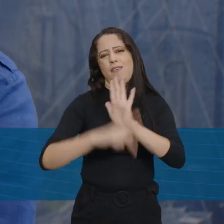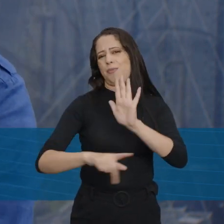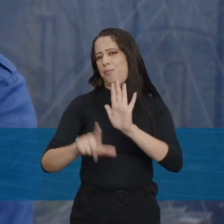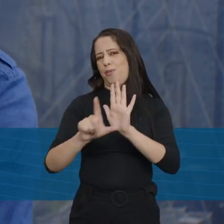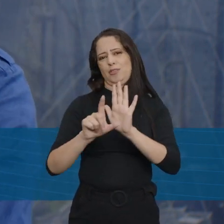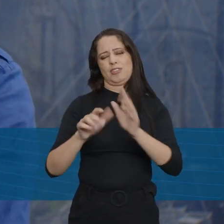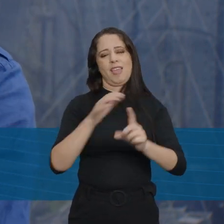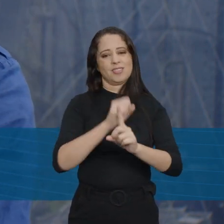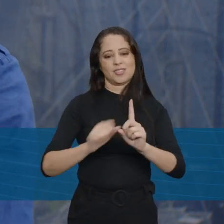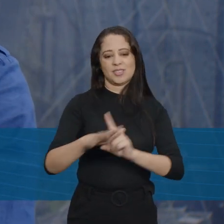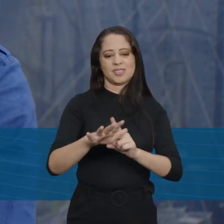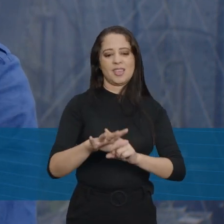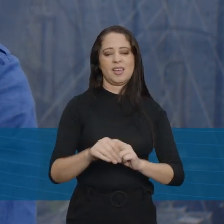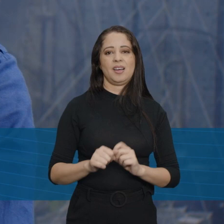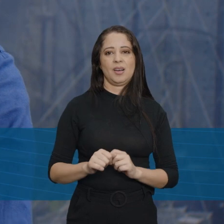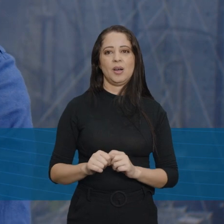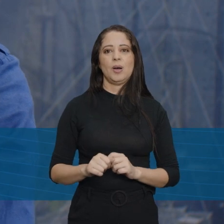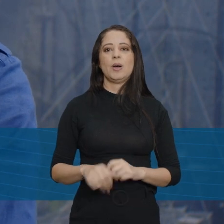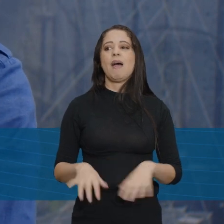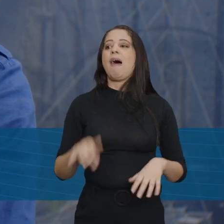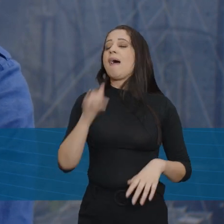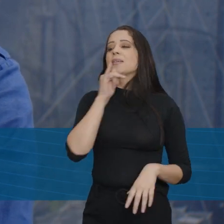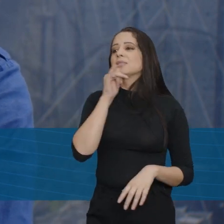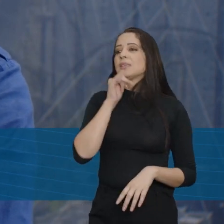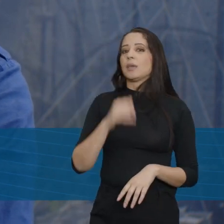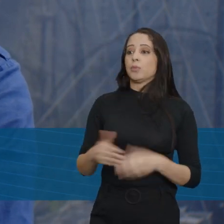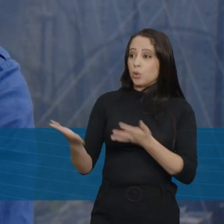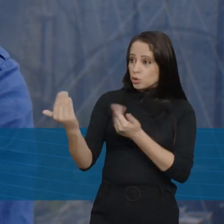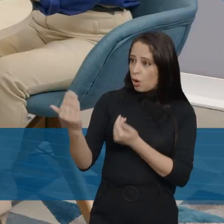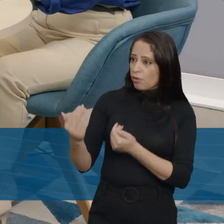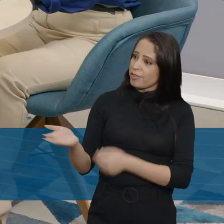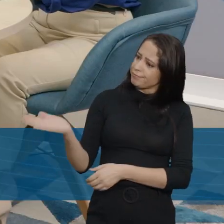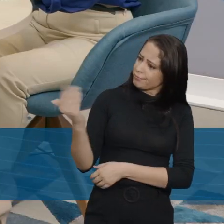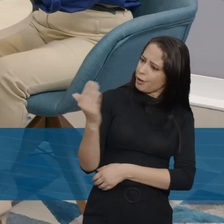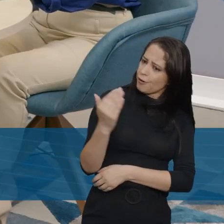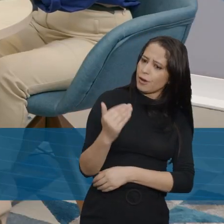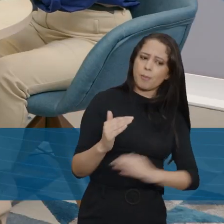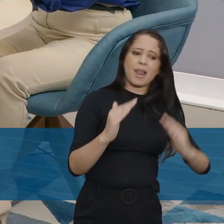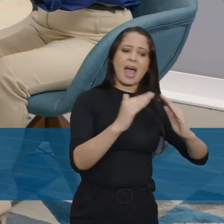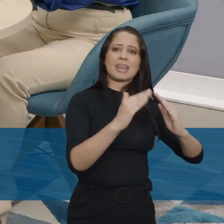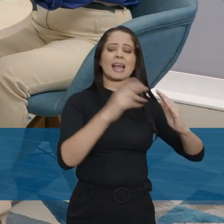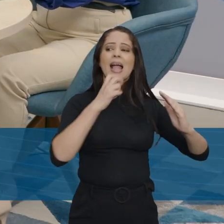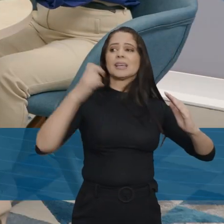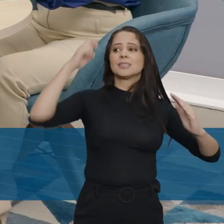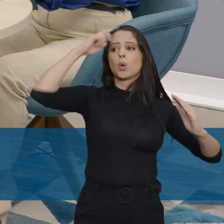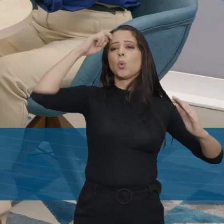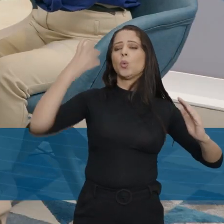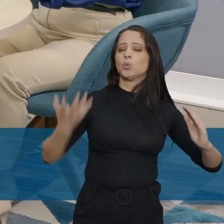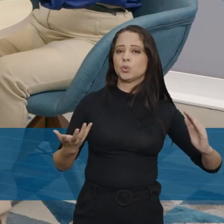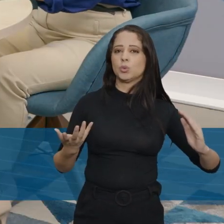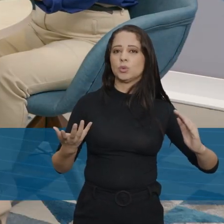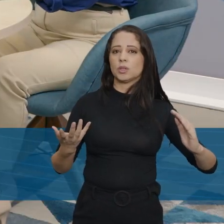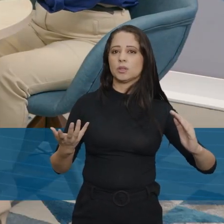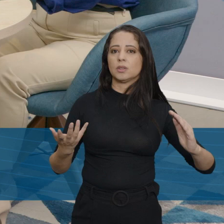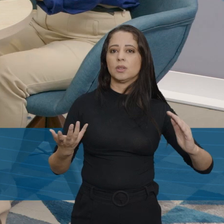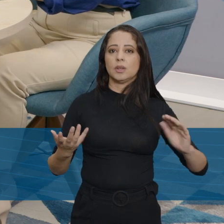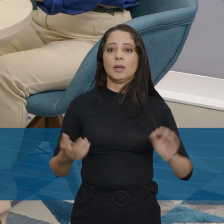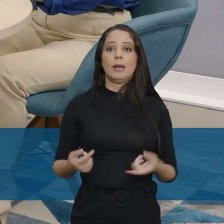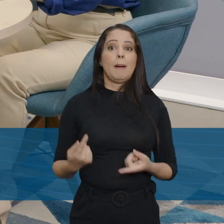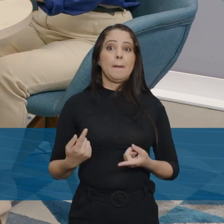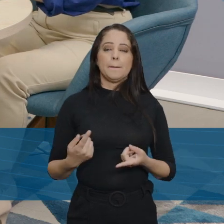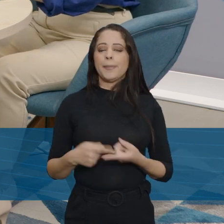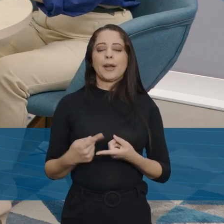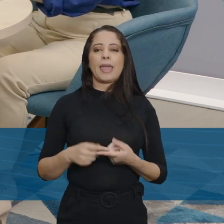José, né? Sim. Será que não é legal, tipo, levar até uma casa de cultura, levar até os lugares, pra quê? Pra gente ter amplitude de